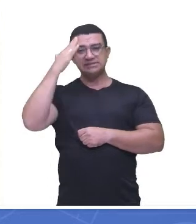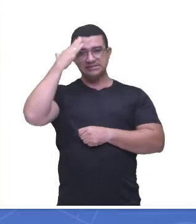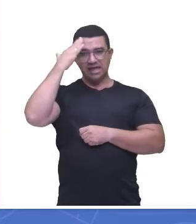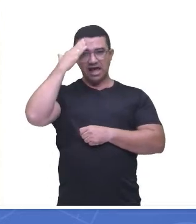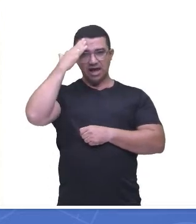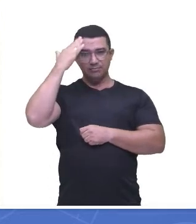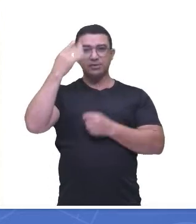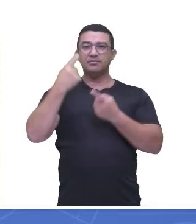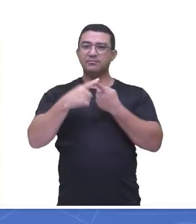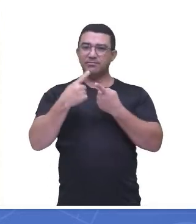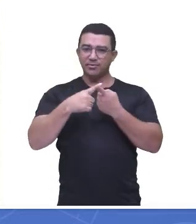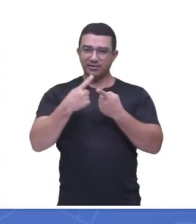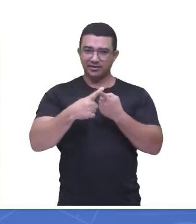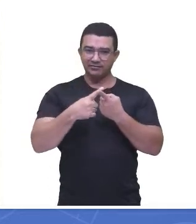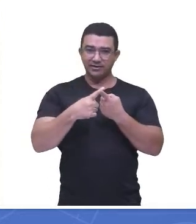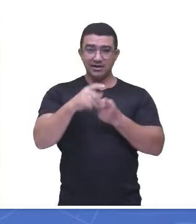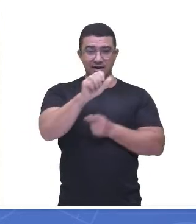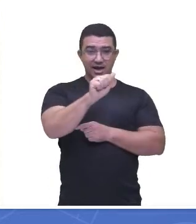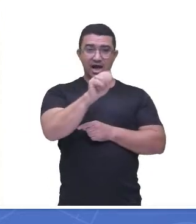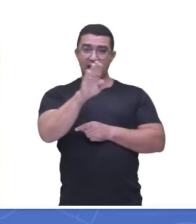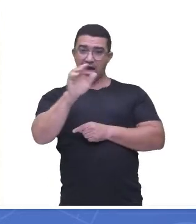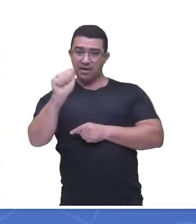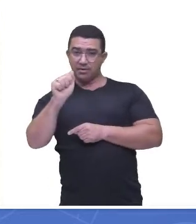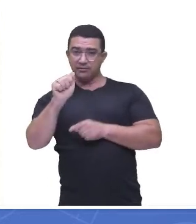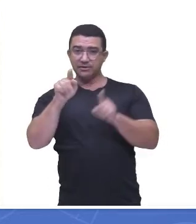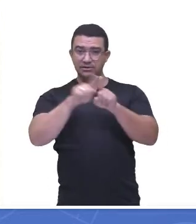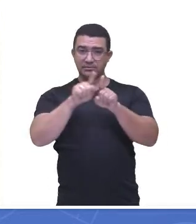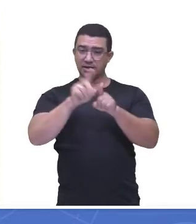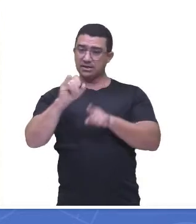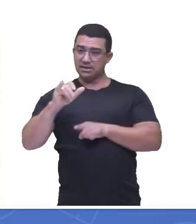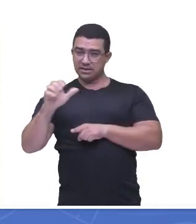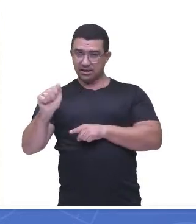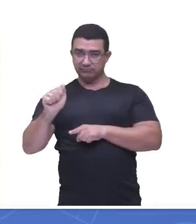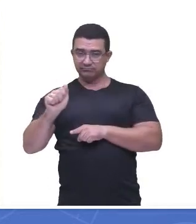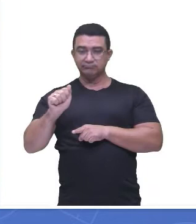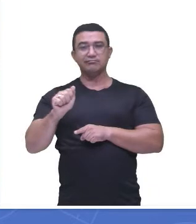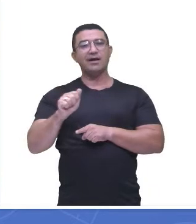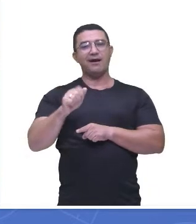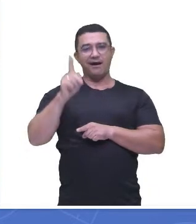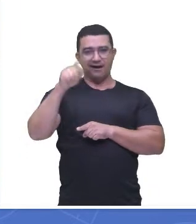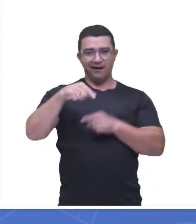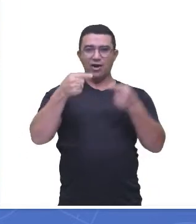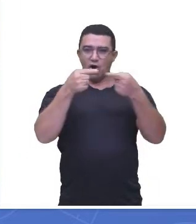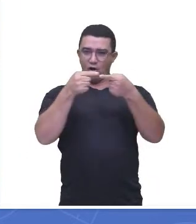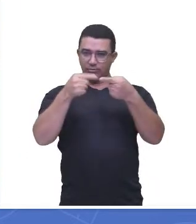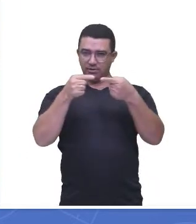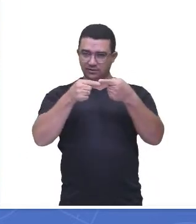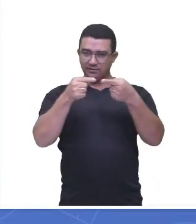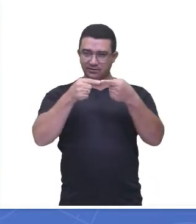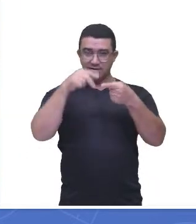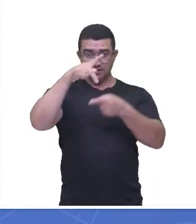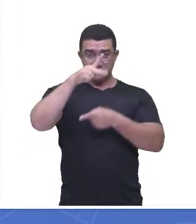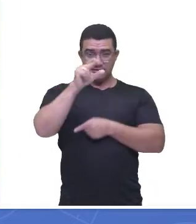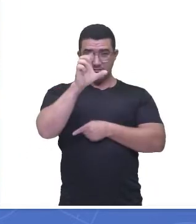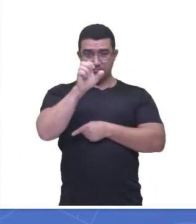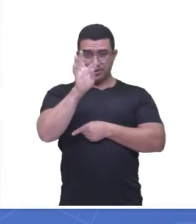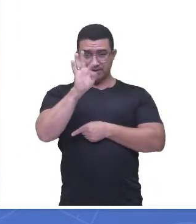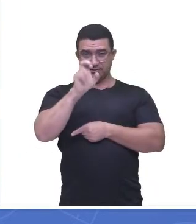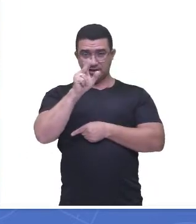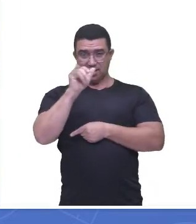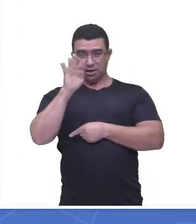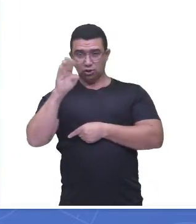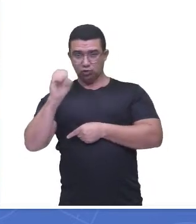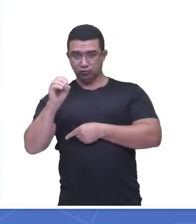aí? Aba e a desinência ia. Se o verbo é terminado em AR, a desinência dele vai ser